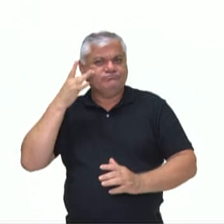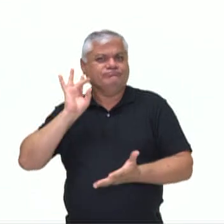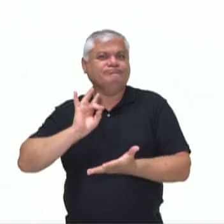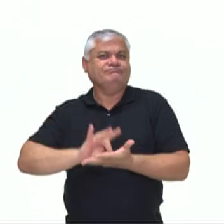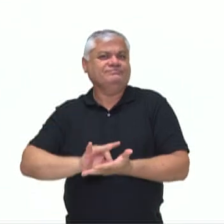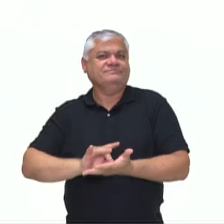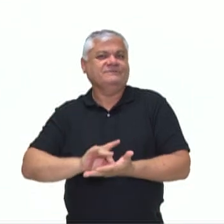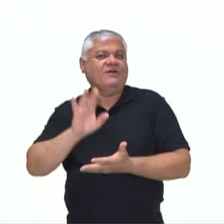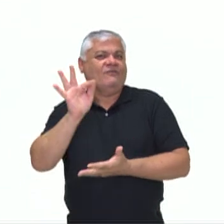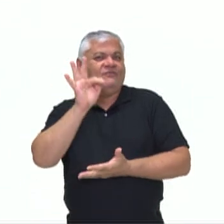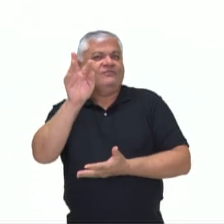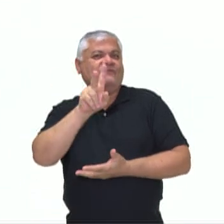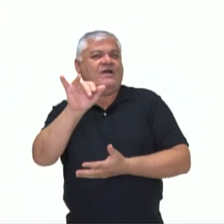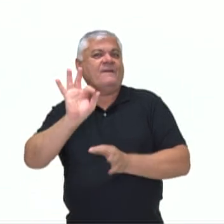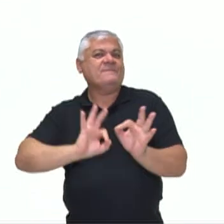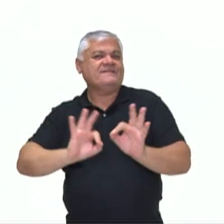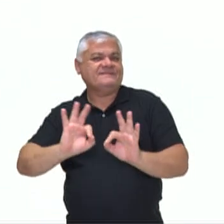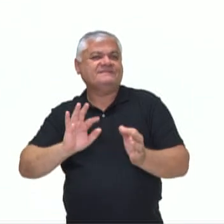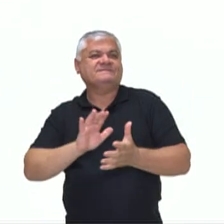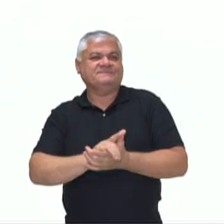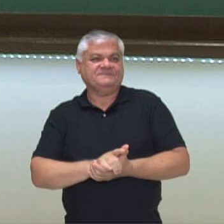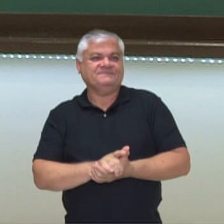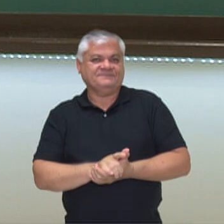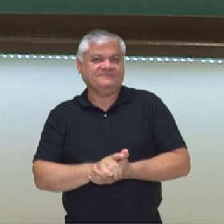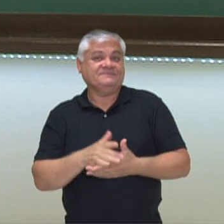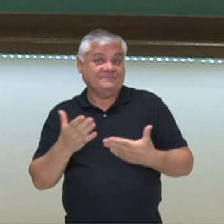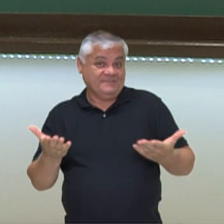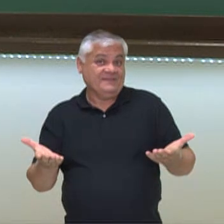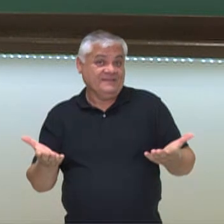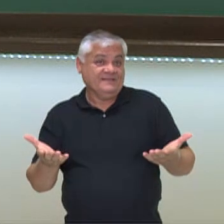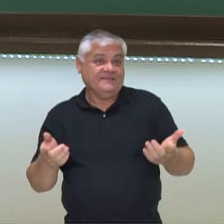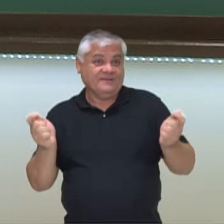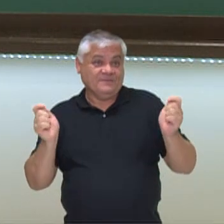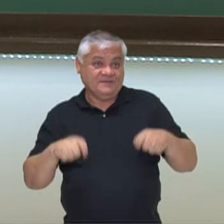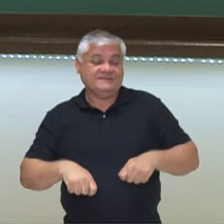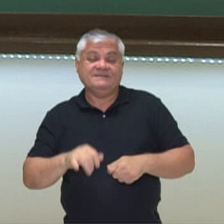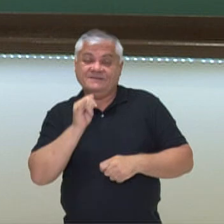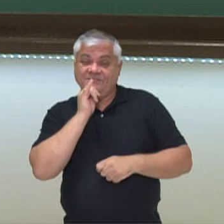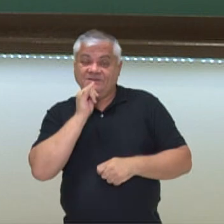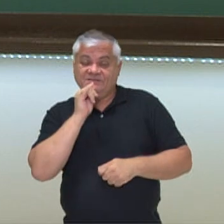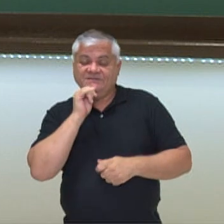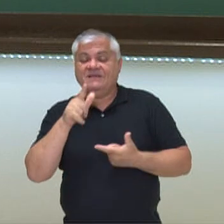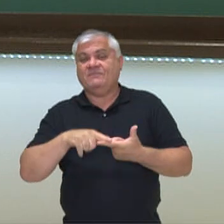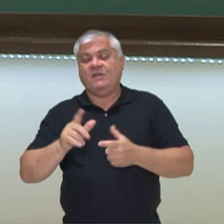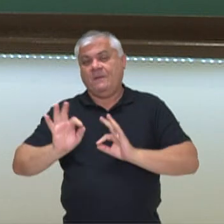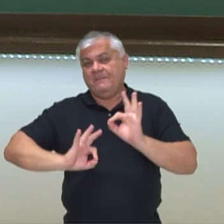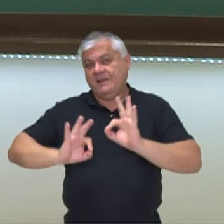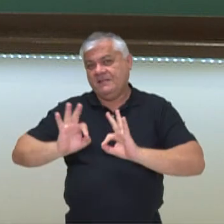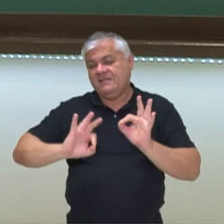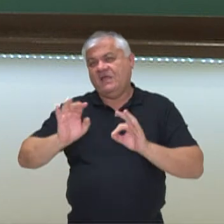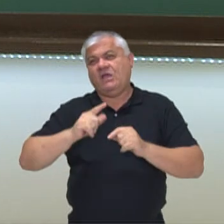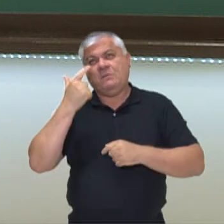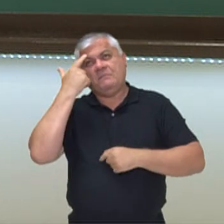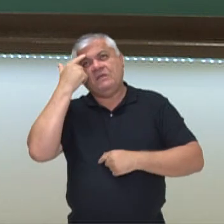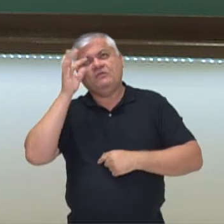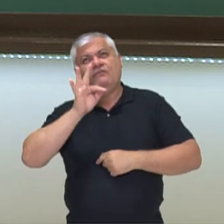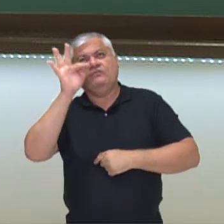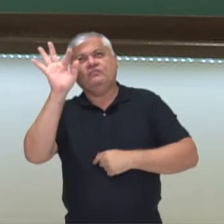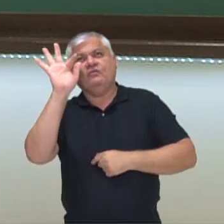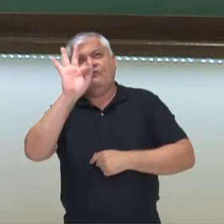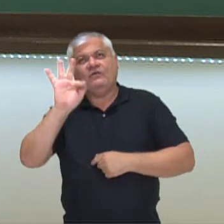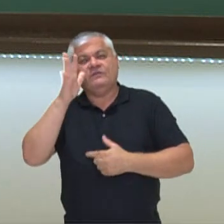concreta do que será feito ou vai acontecer. I'm going to college next year. Vamos falar de planos, ir para a faculdade, coisas